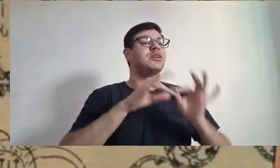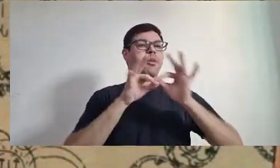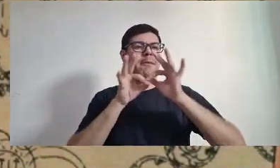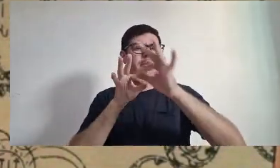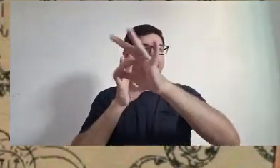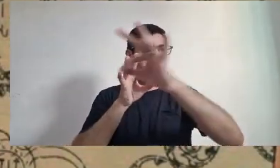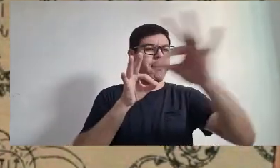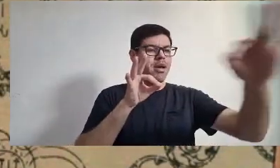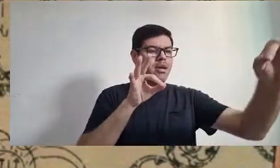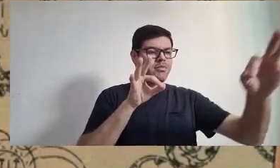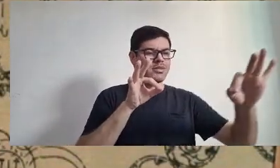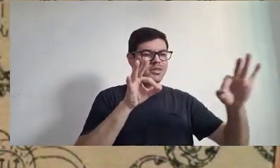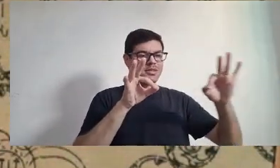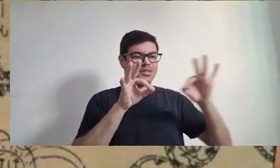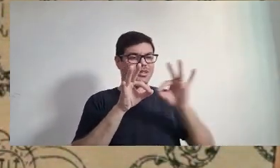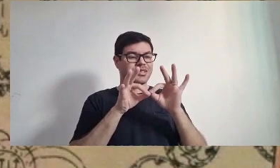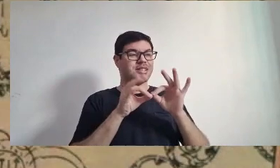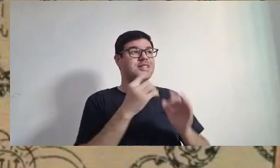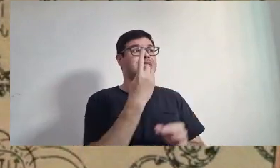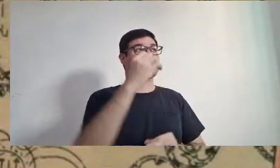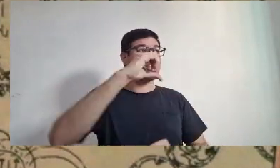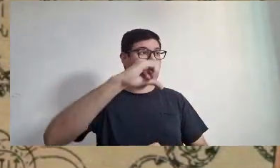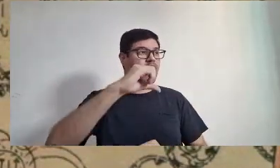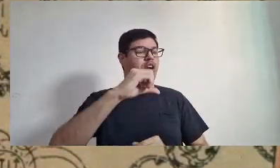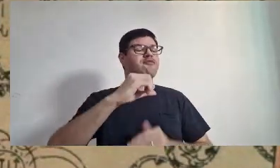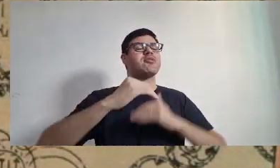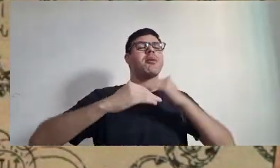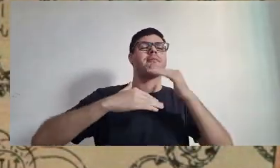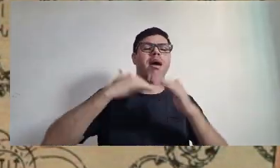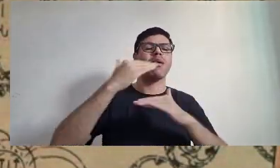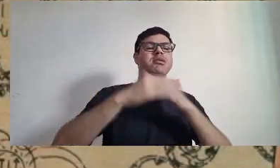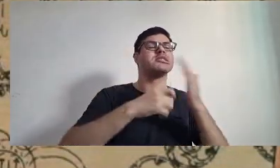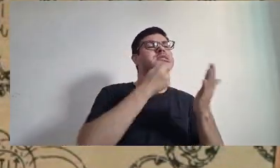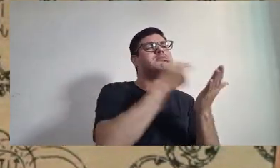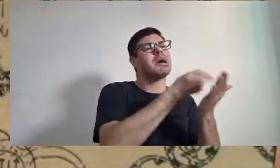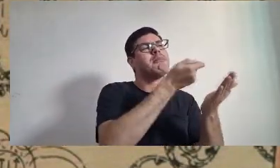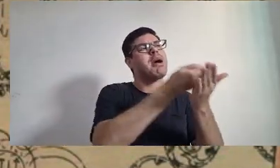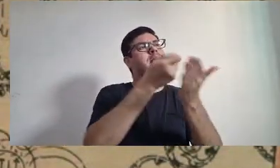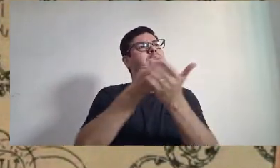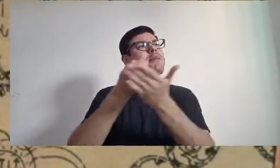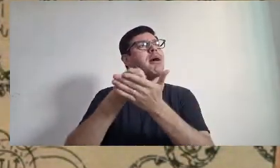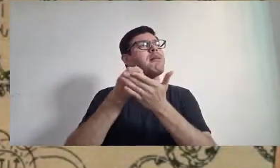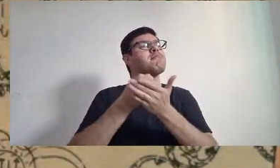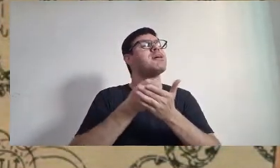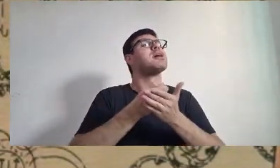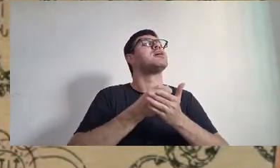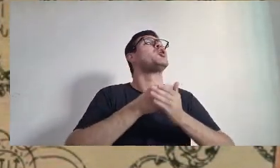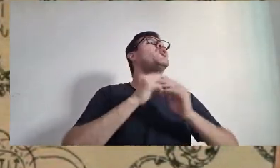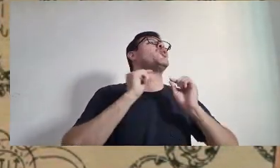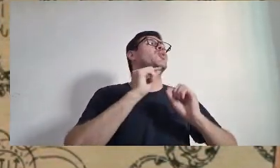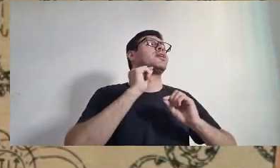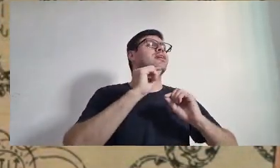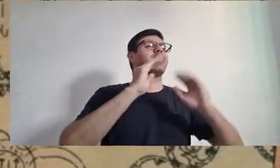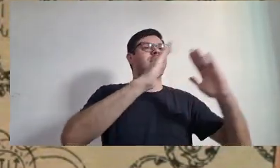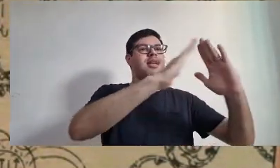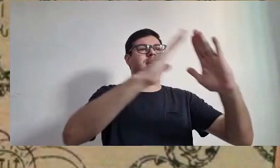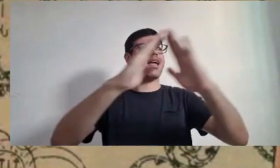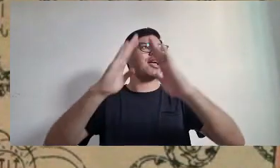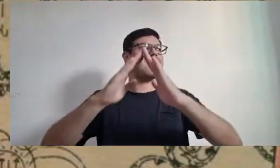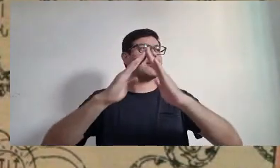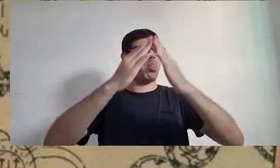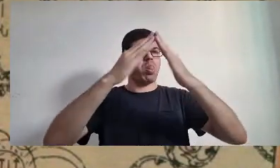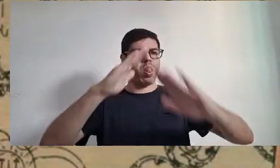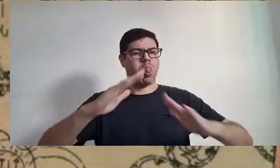mais 17 e temos comprado várias casas ultimamente ali por